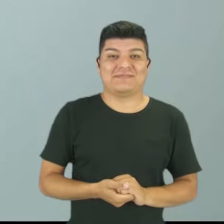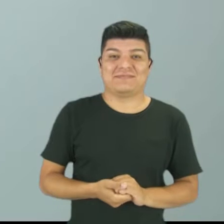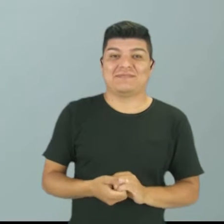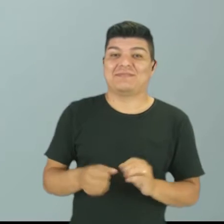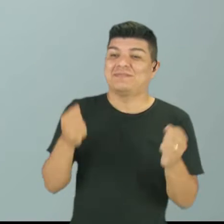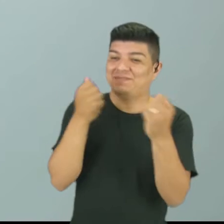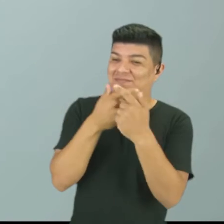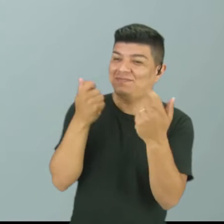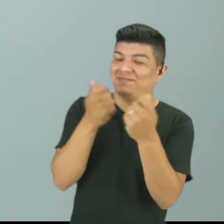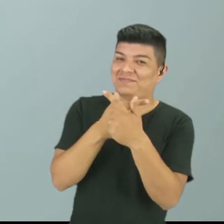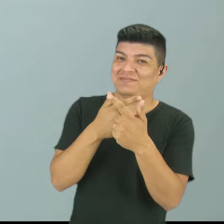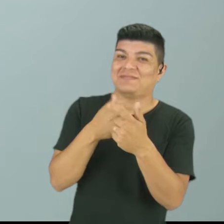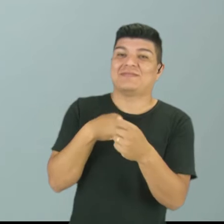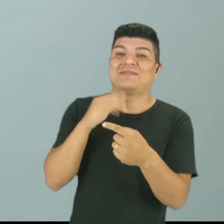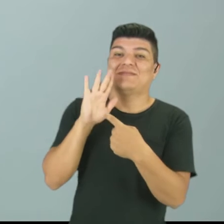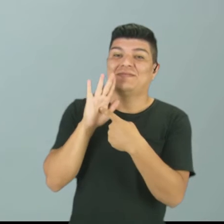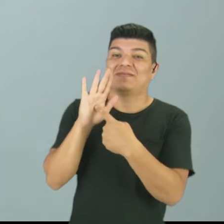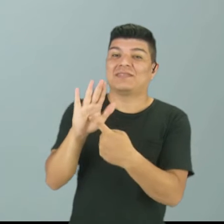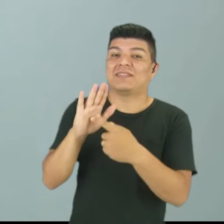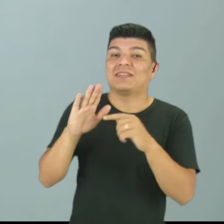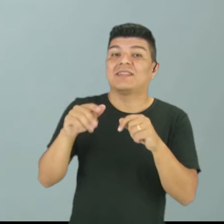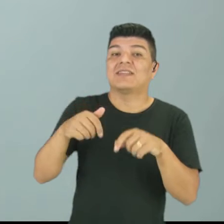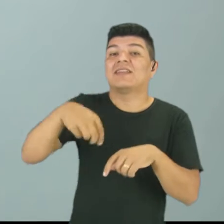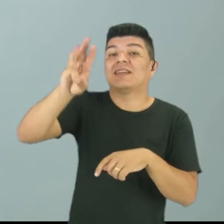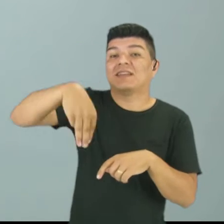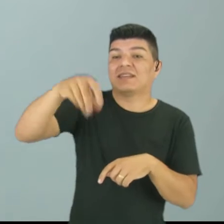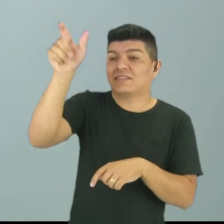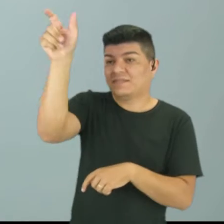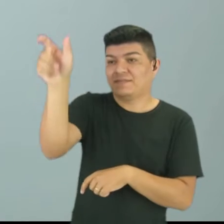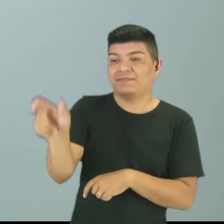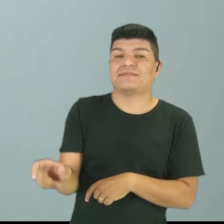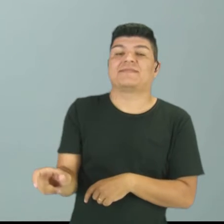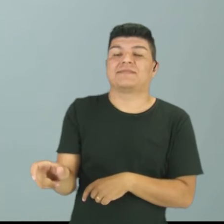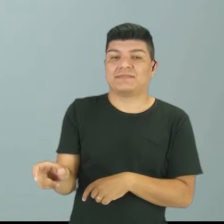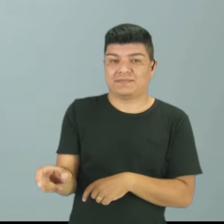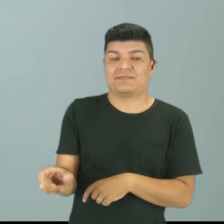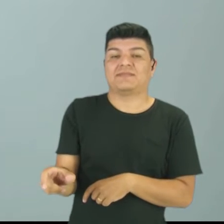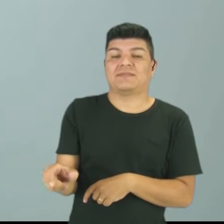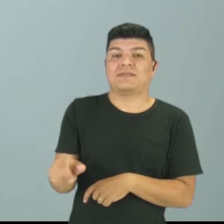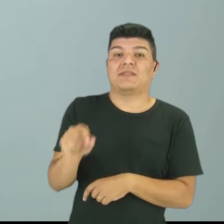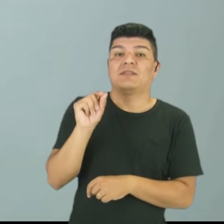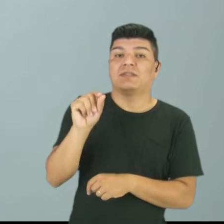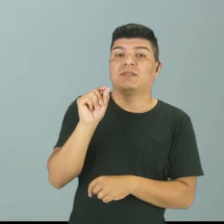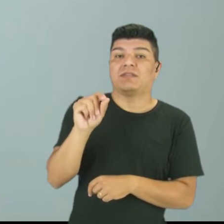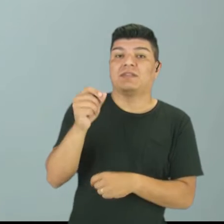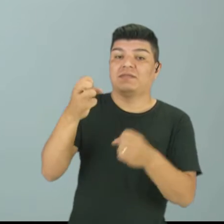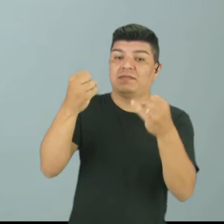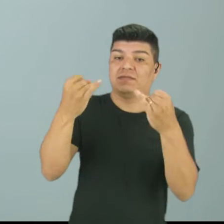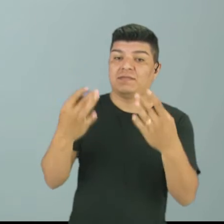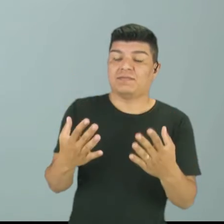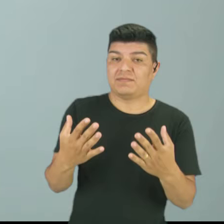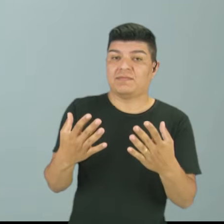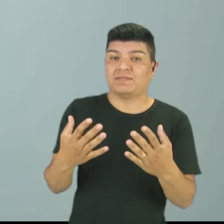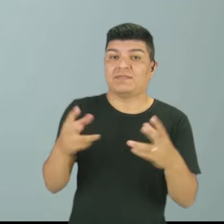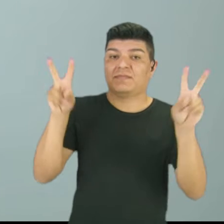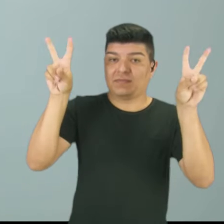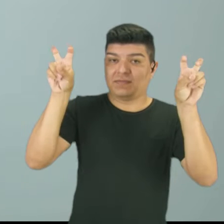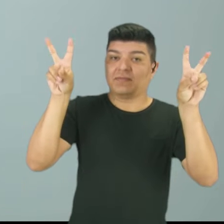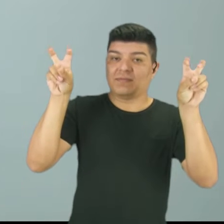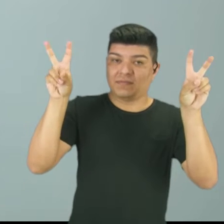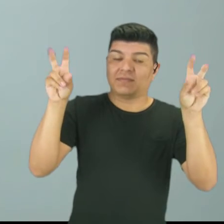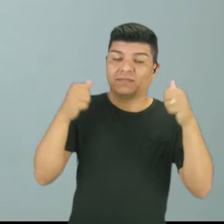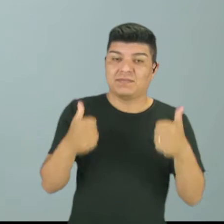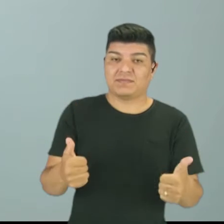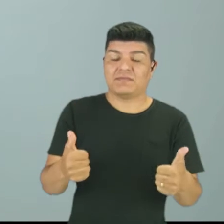maneira bem humorada, ele coloca aqui quem são os personagens, do que ele vai falar, a temática em si,